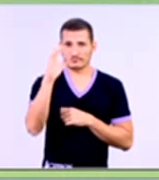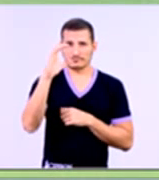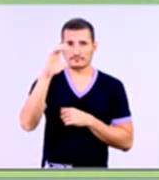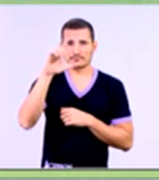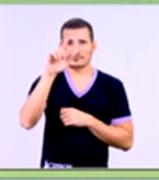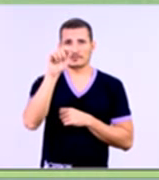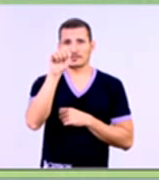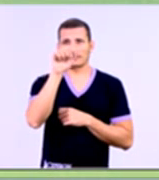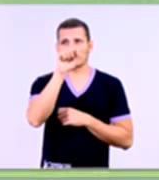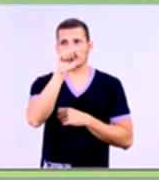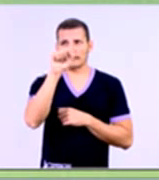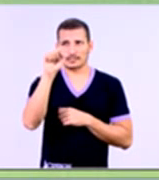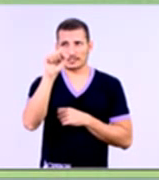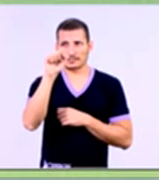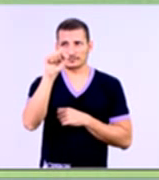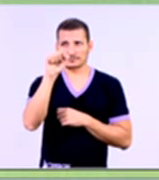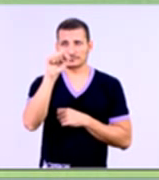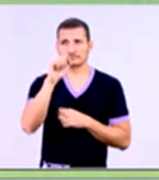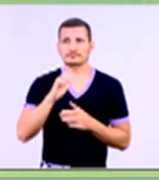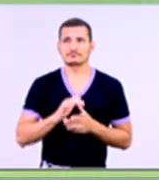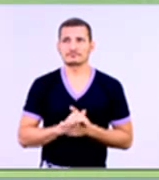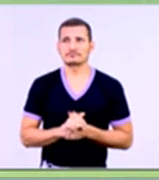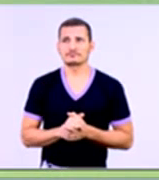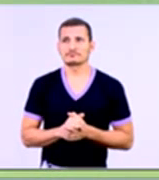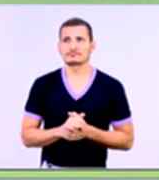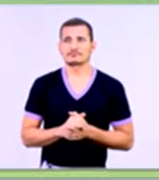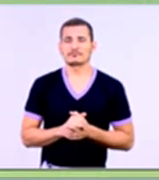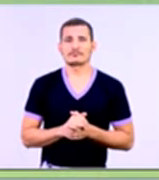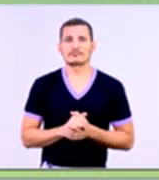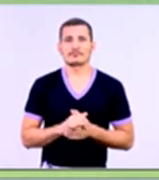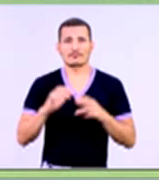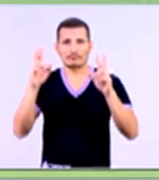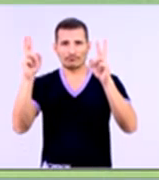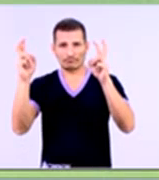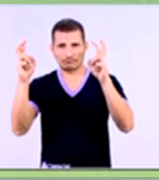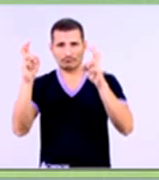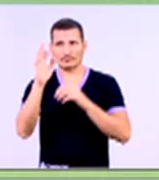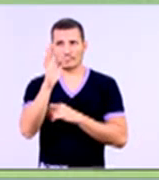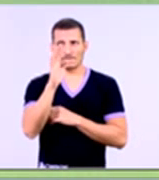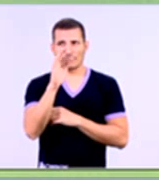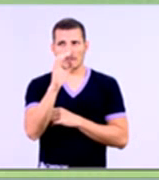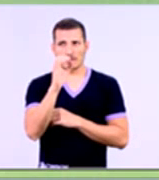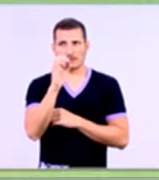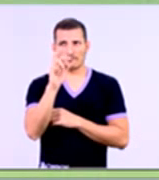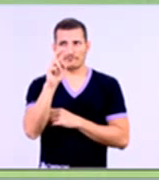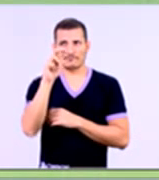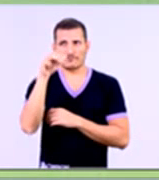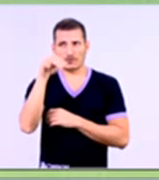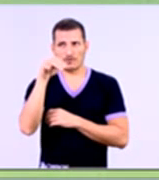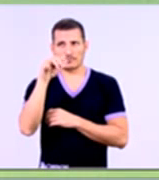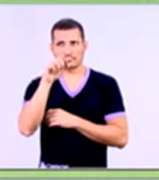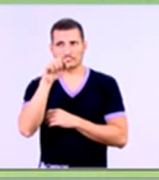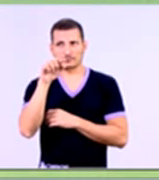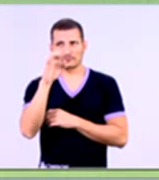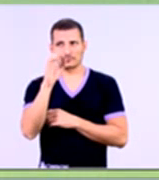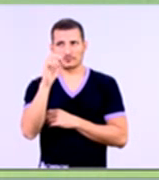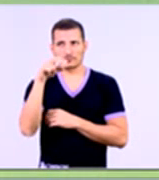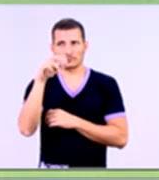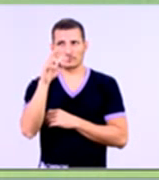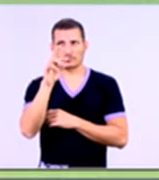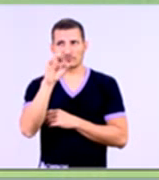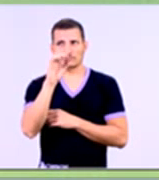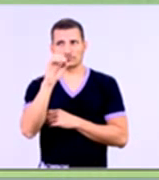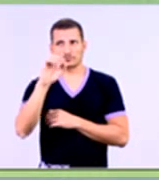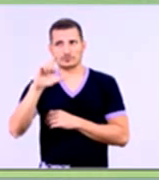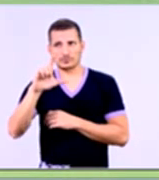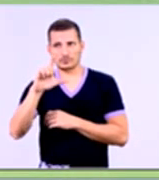com a tag ou com a declaração form control. O form control já faz todo o trabalho que nós poderíamos que fazer,